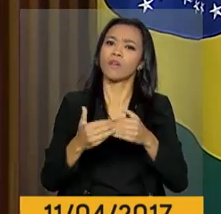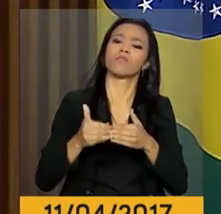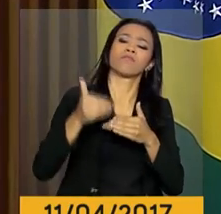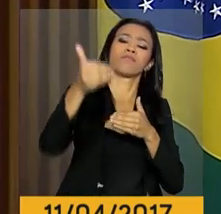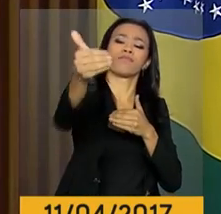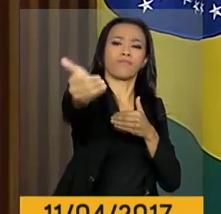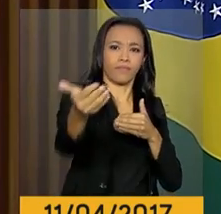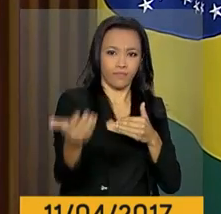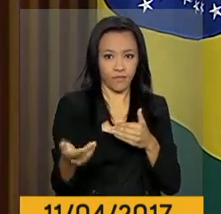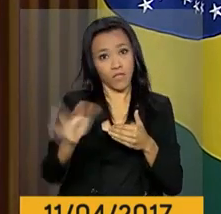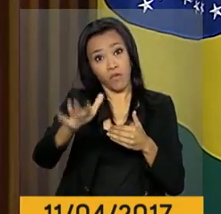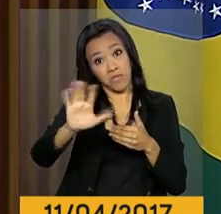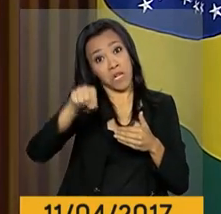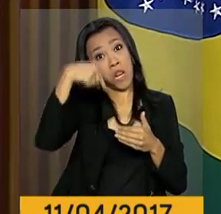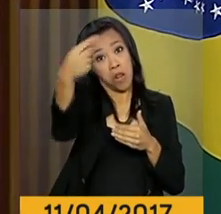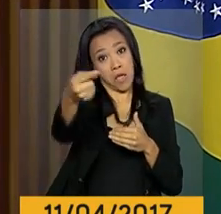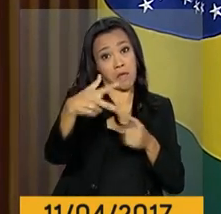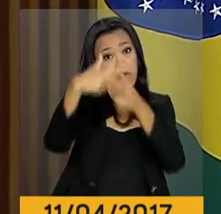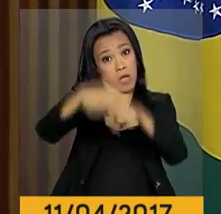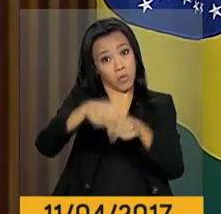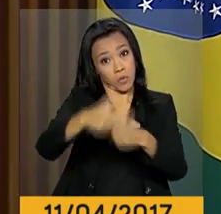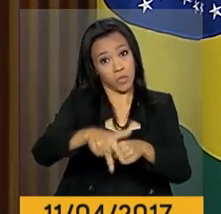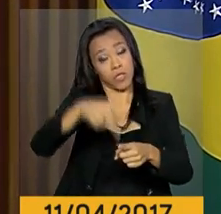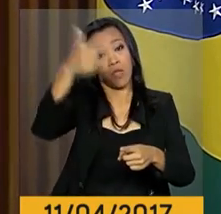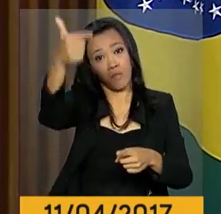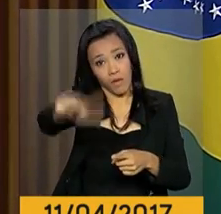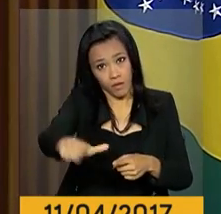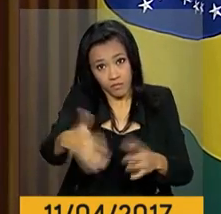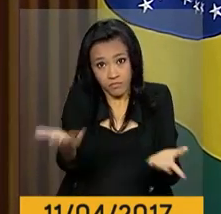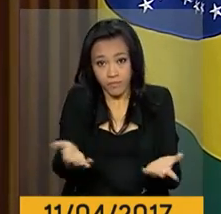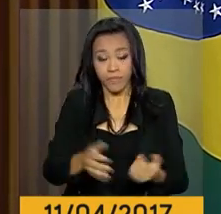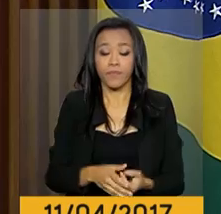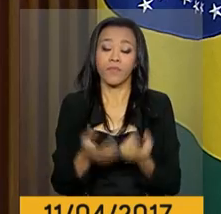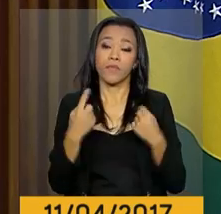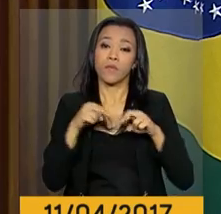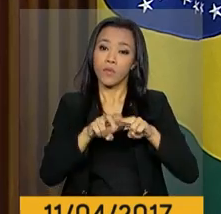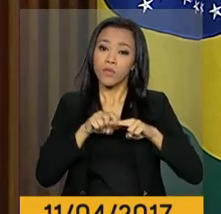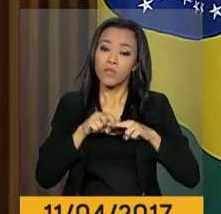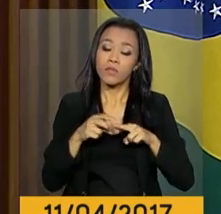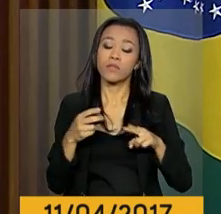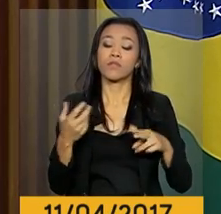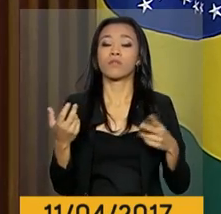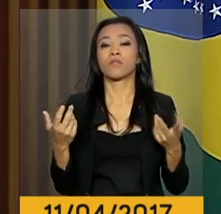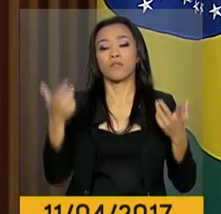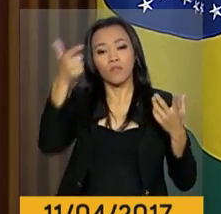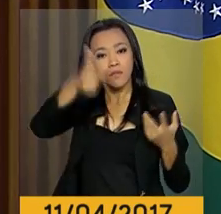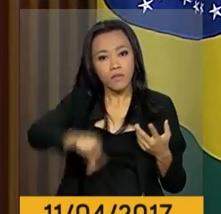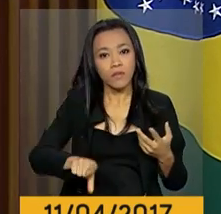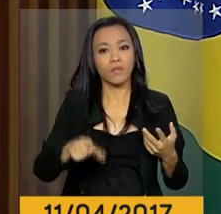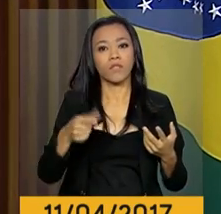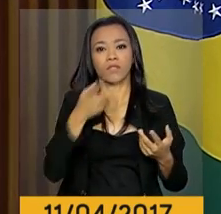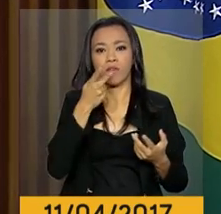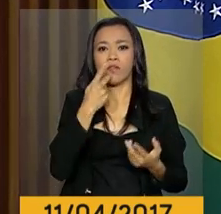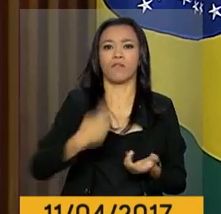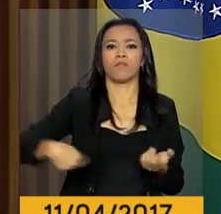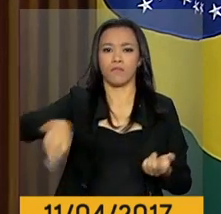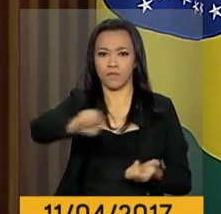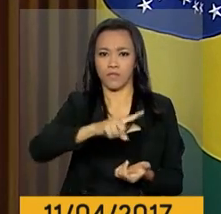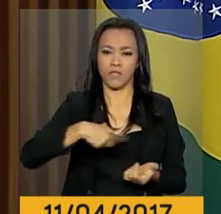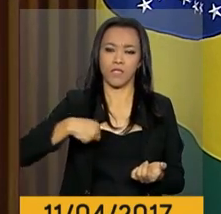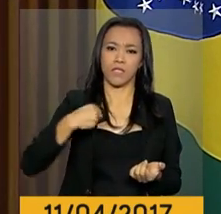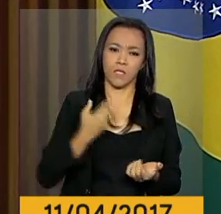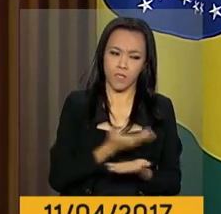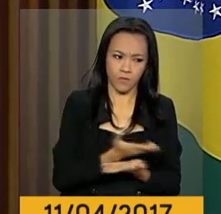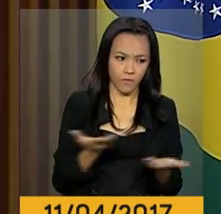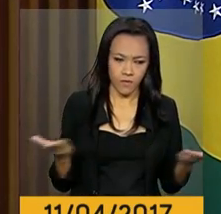haja necessidade mas talvez daqui algum bom tempo tá aí porque Ah eu queria mais uma vez ressaltar que os